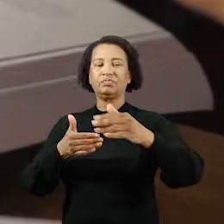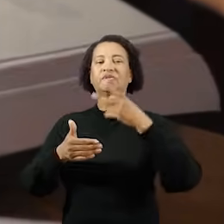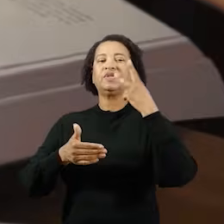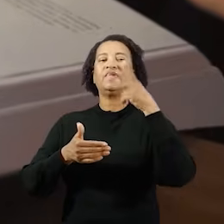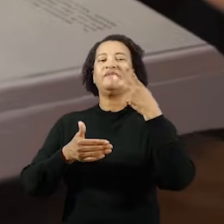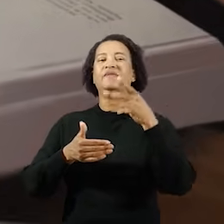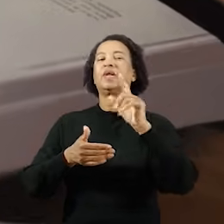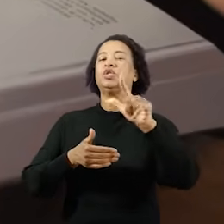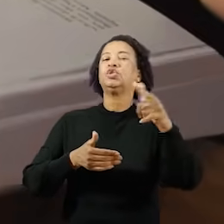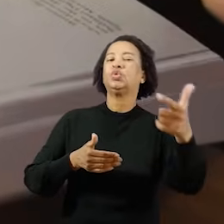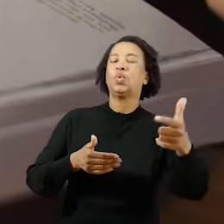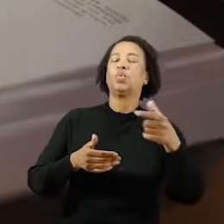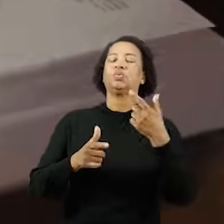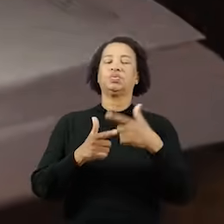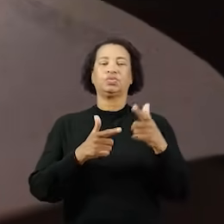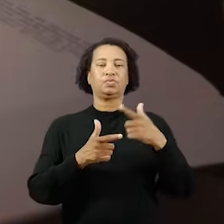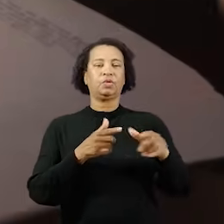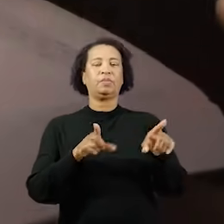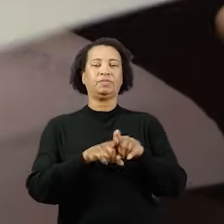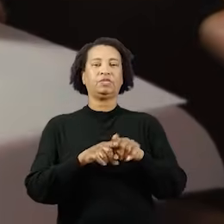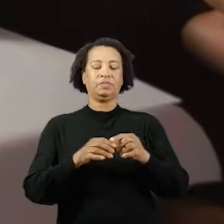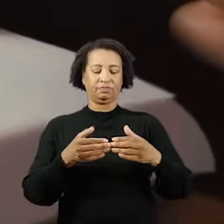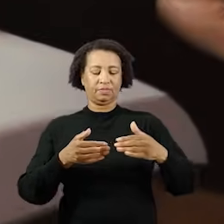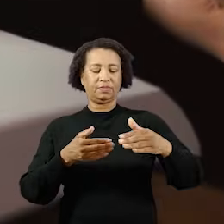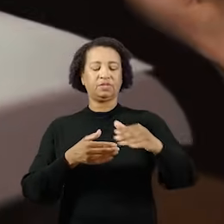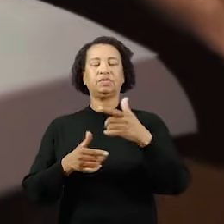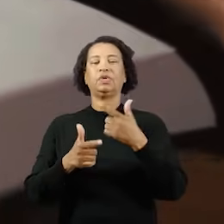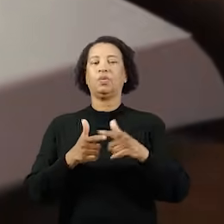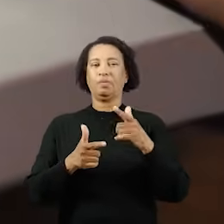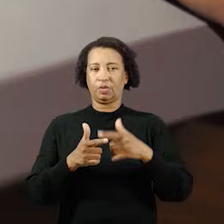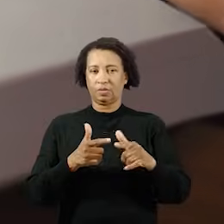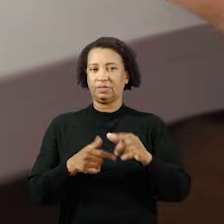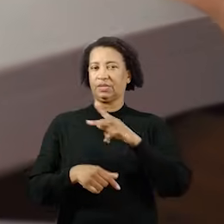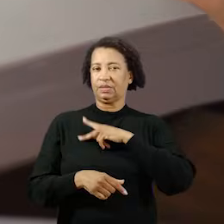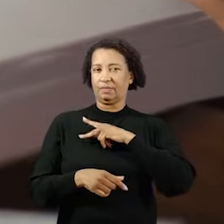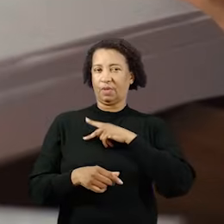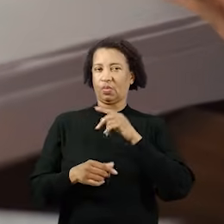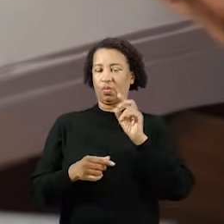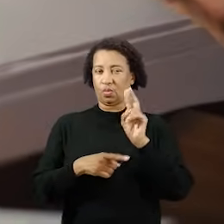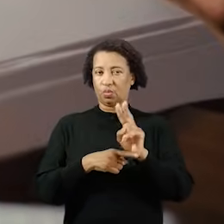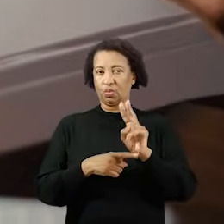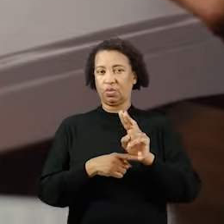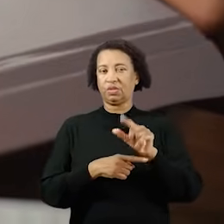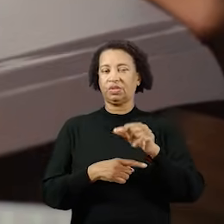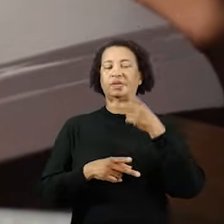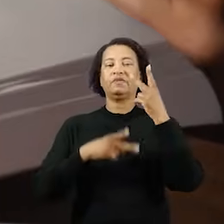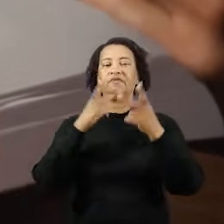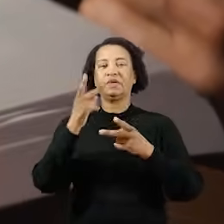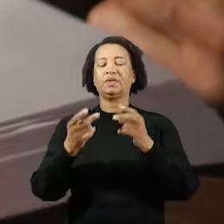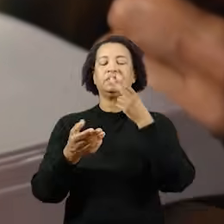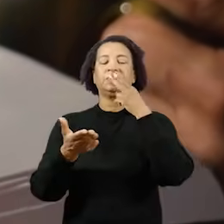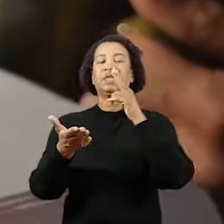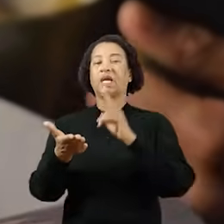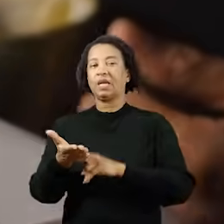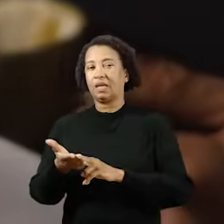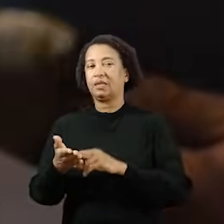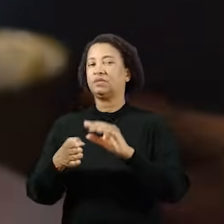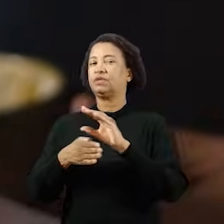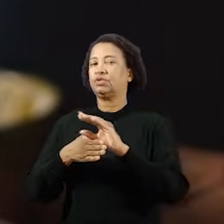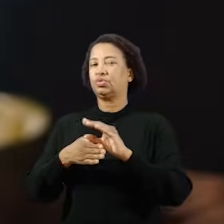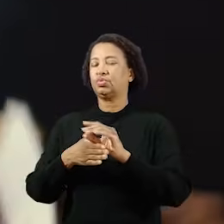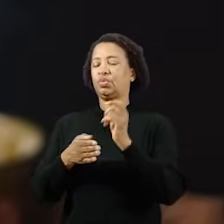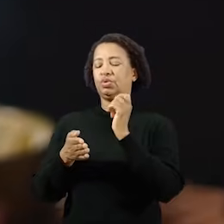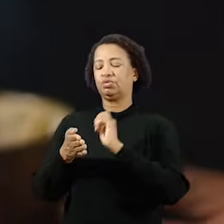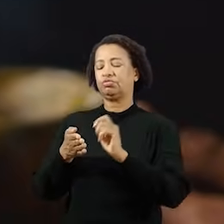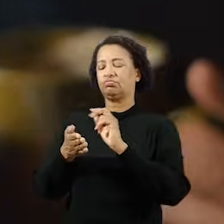Paulo trata de outros problemas também. A partir daí, os problemas tratados por Paulo são aqueles mencionados na carta que os coríntios lhe